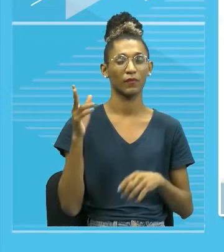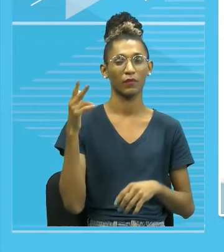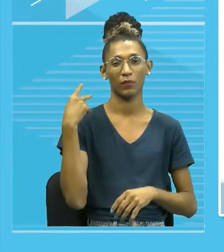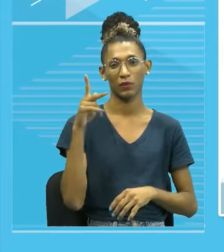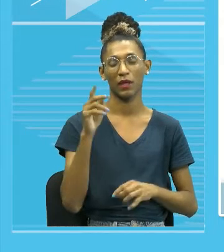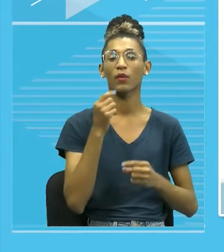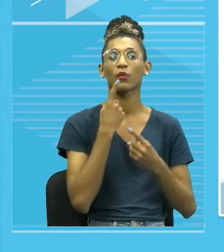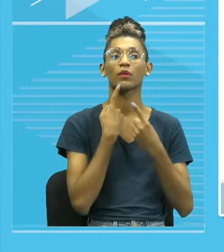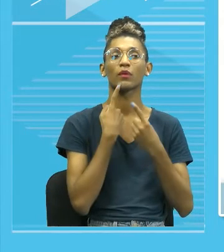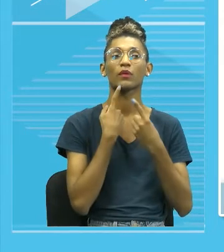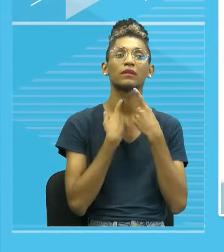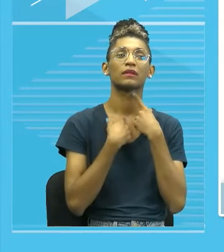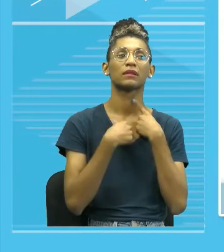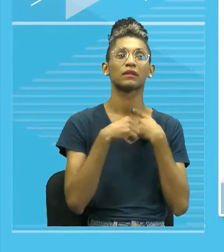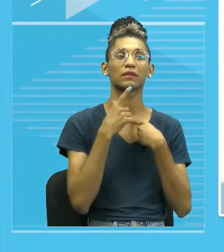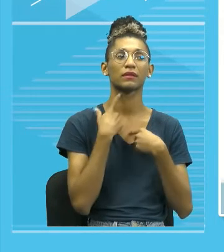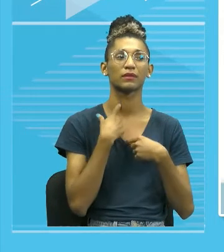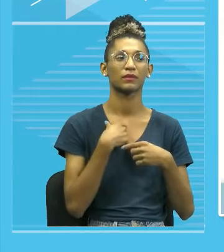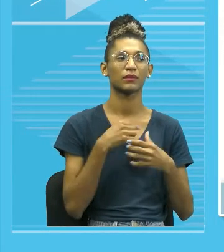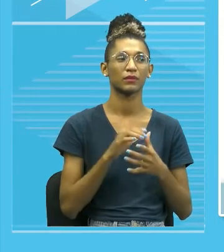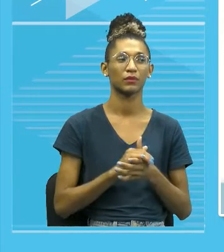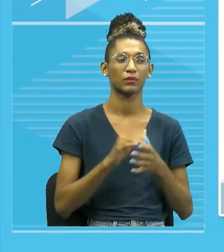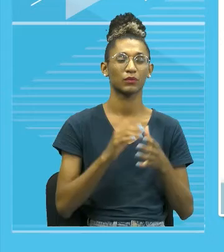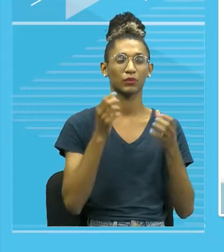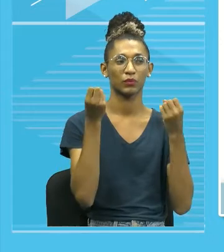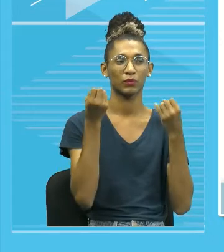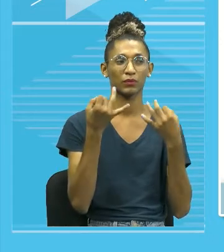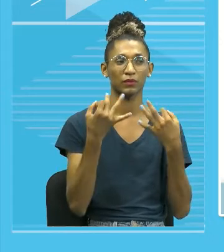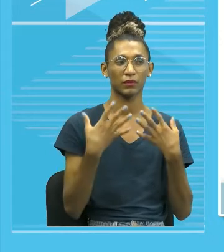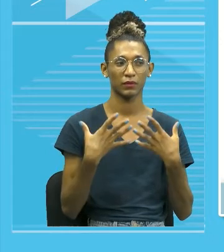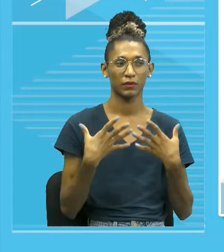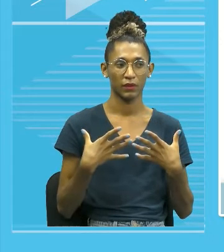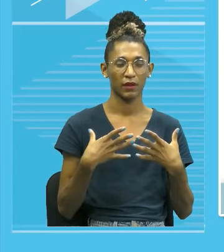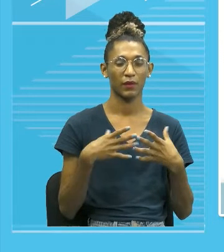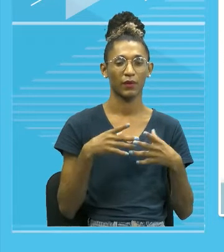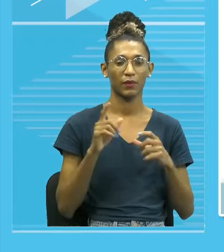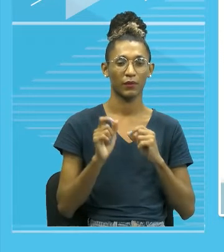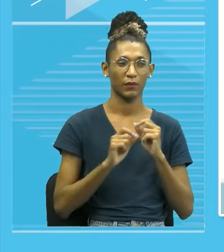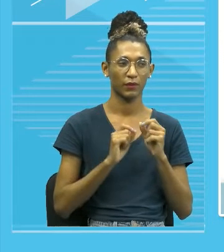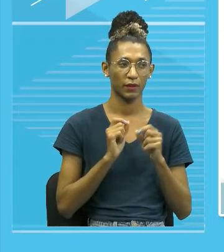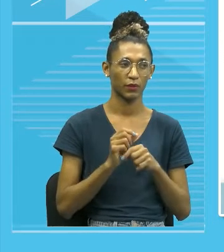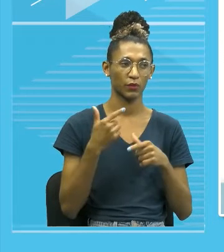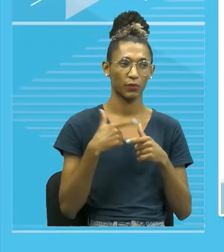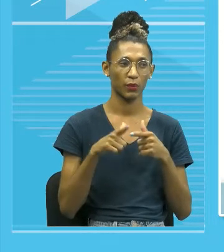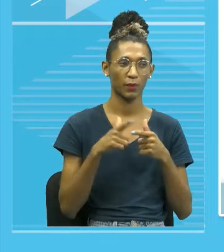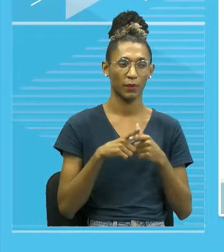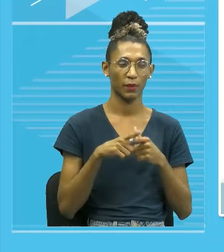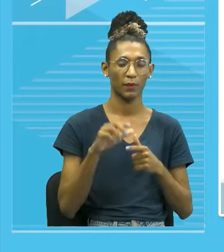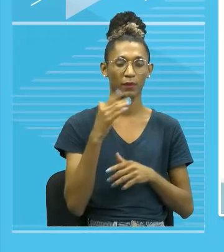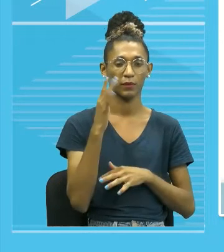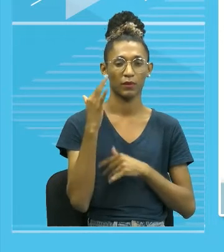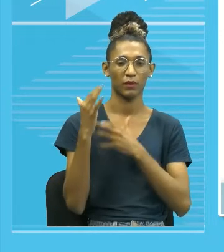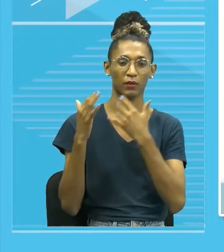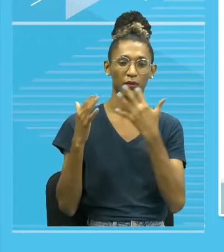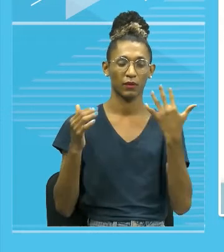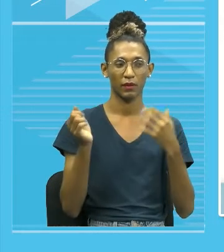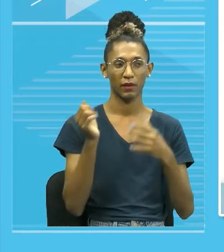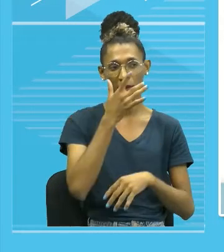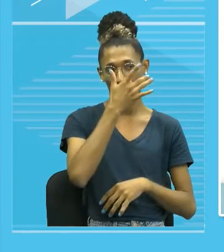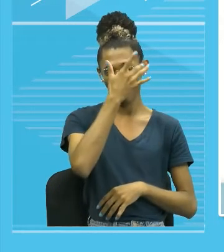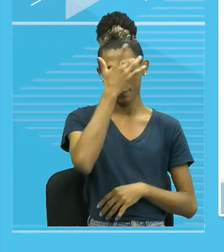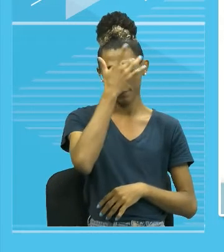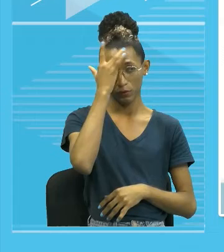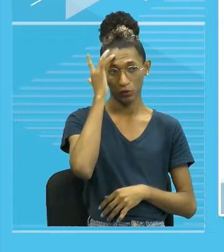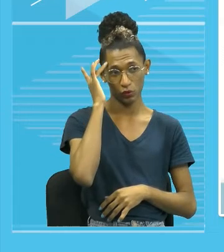desejo de explicar as desgraças da natureza o homem a